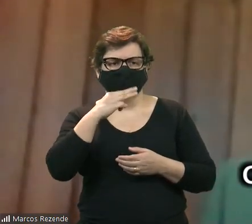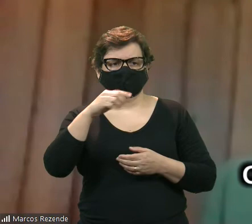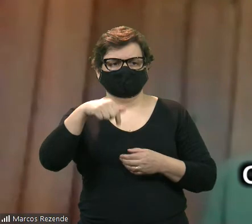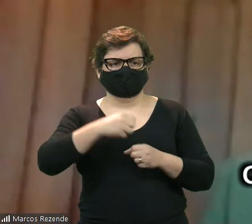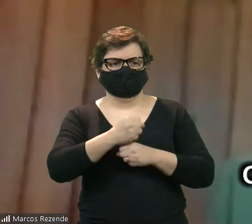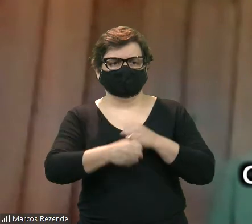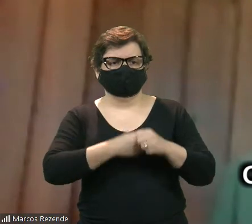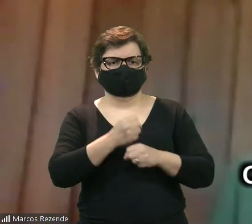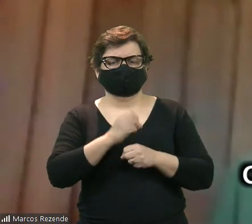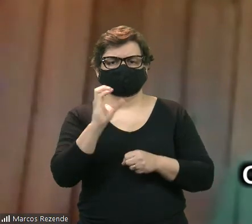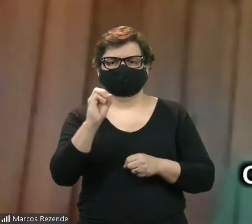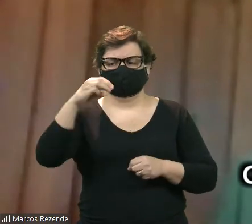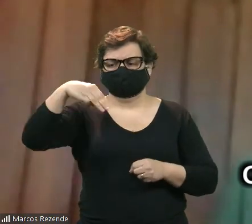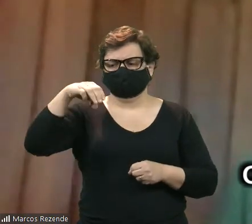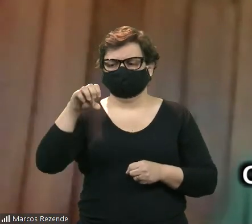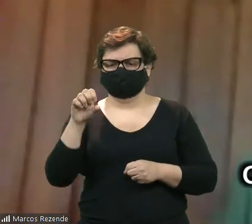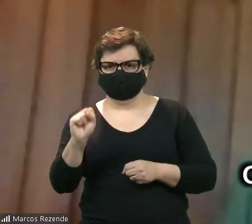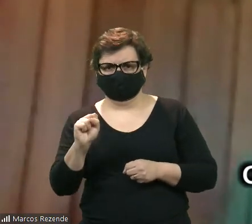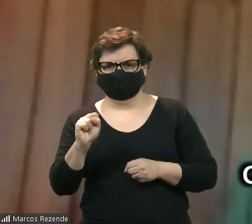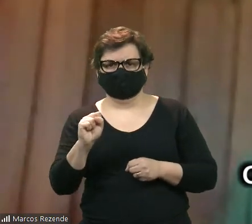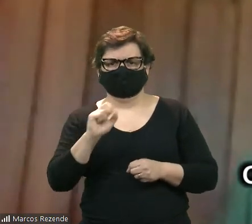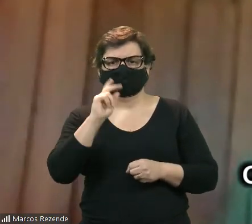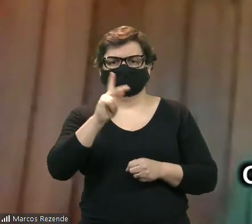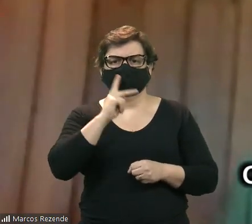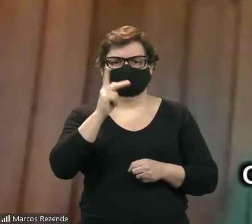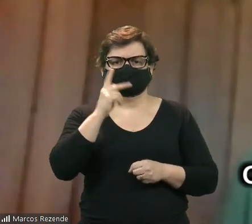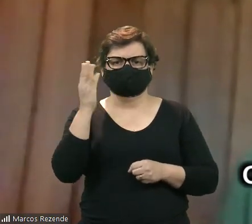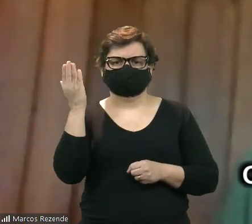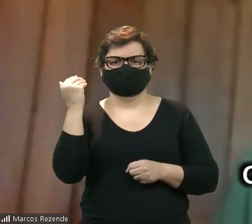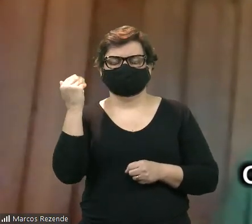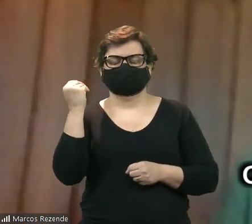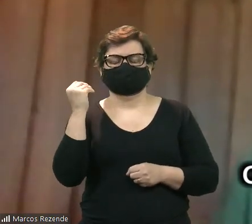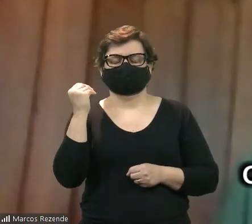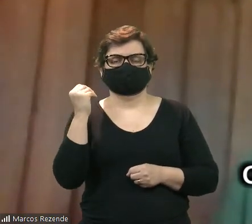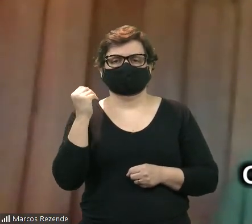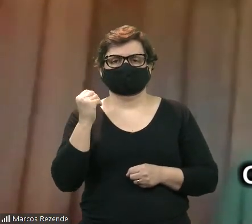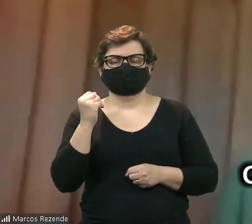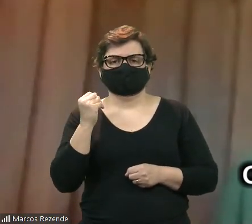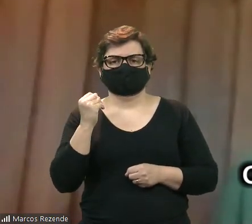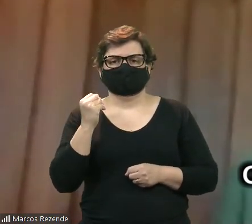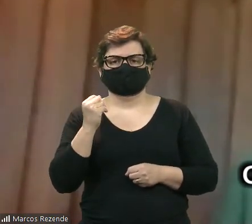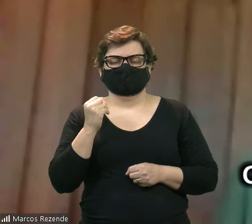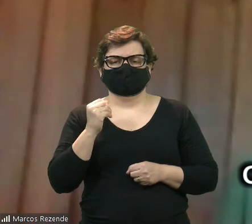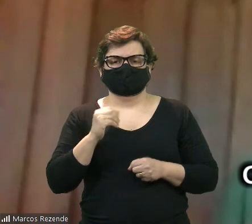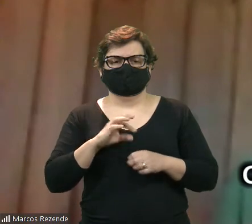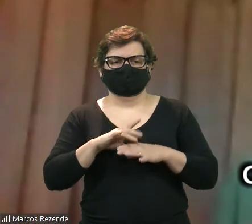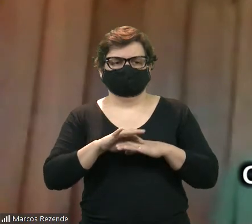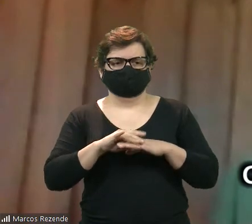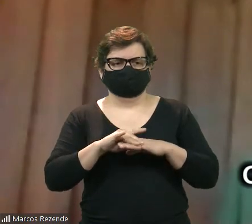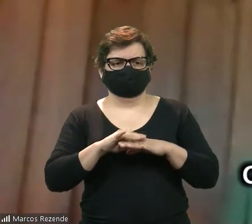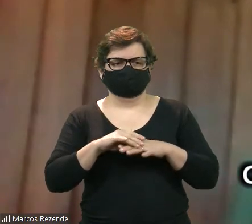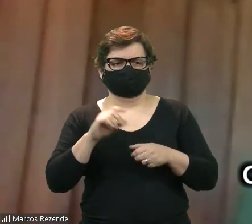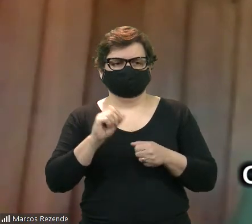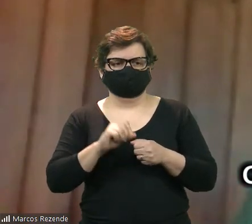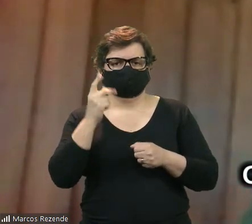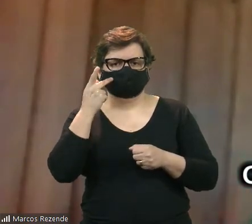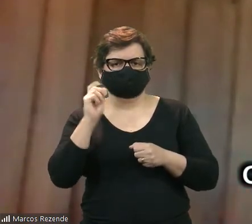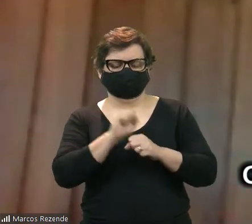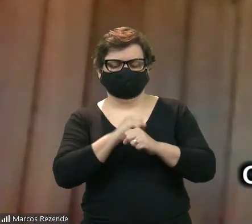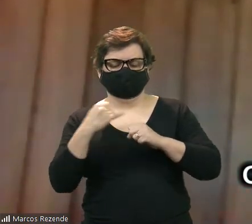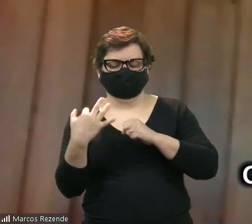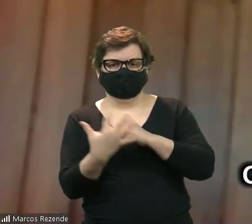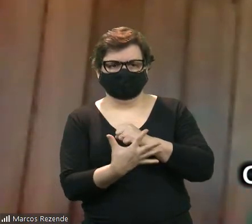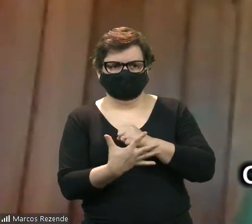a Organização Mundial da Saúde declarou o surto da doença causada pelo novo